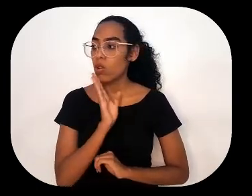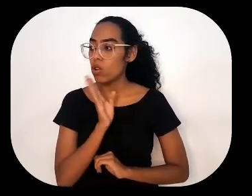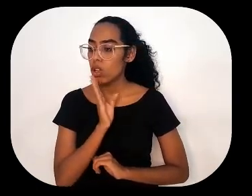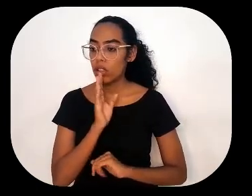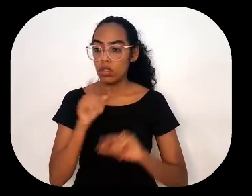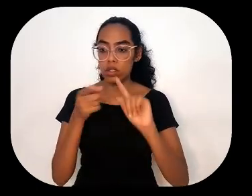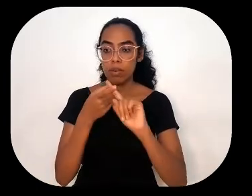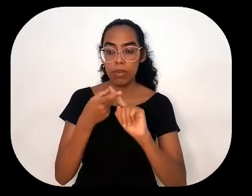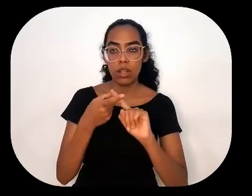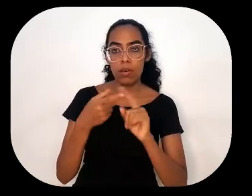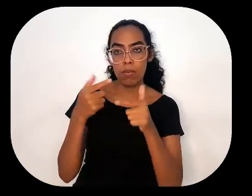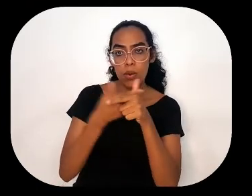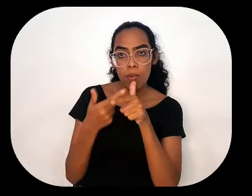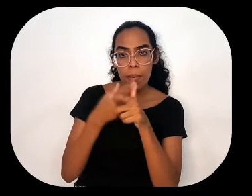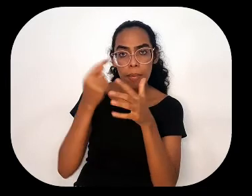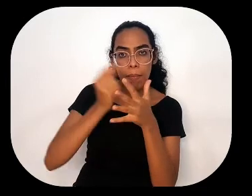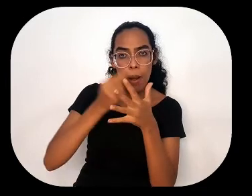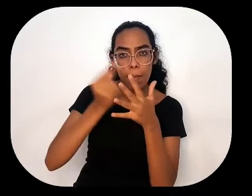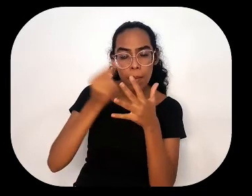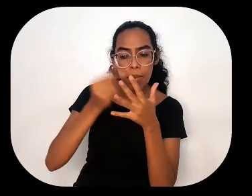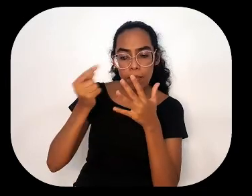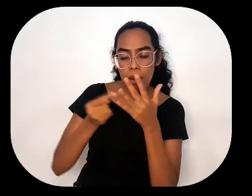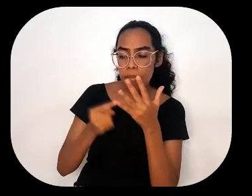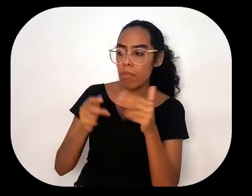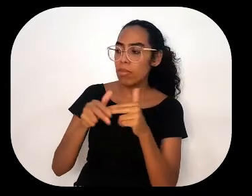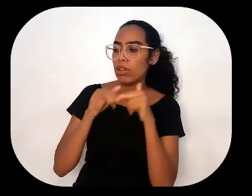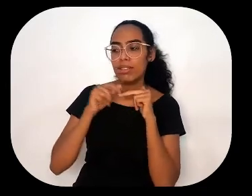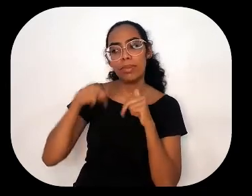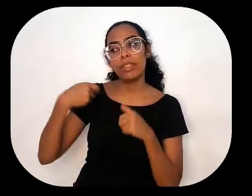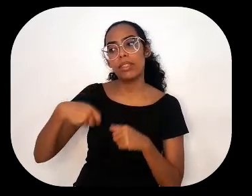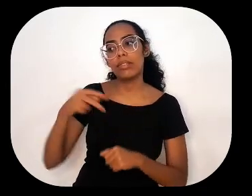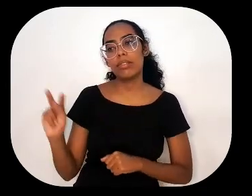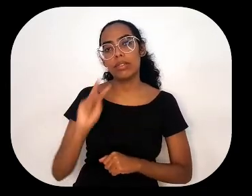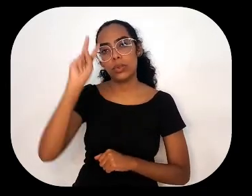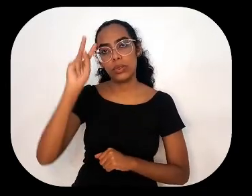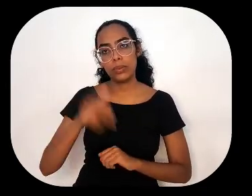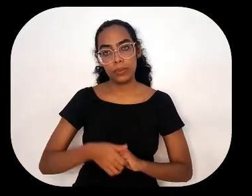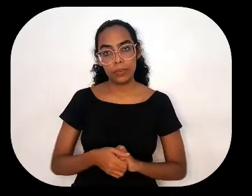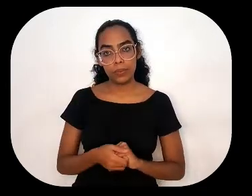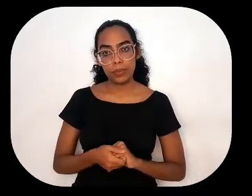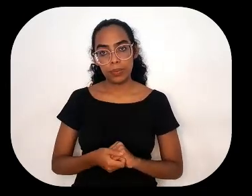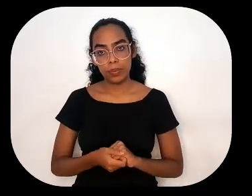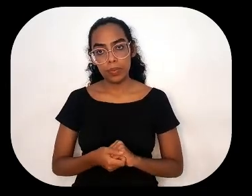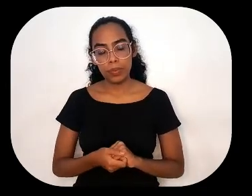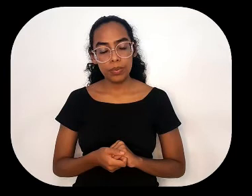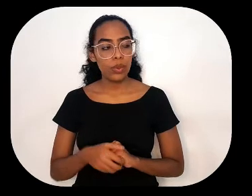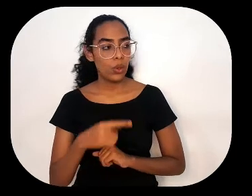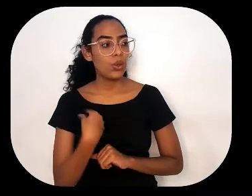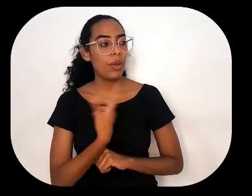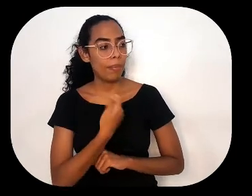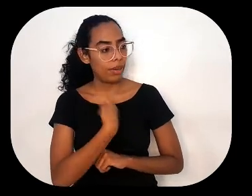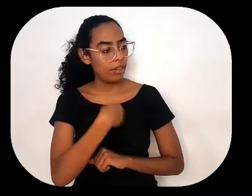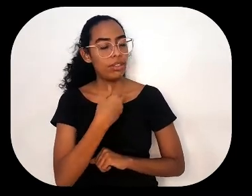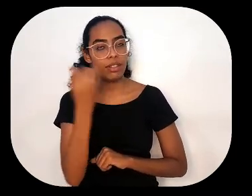sua terra não é Conhece muitos dilemas da sua terra e isso precisa ser sempre muito valorizada sim não podemos